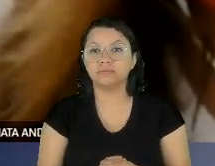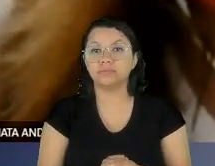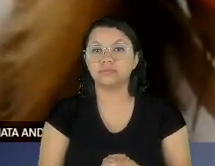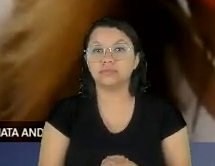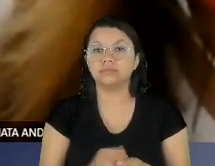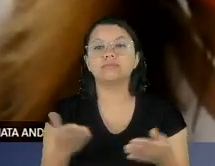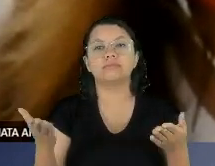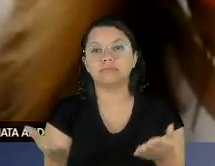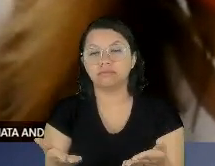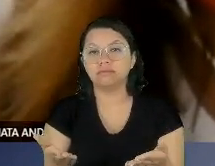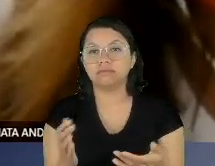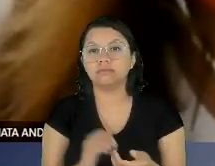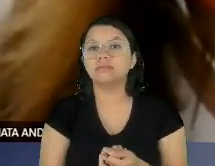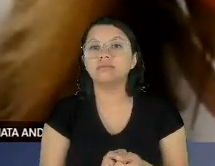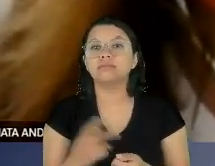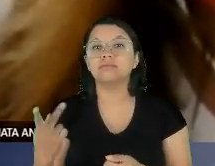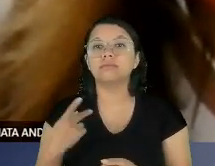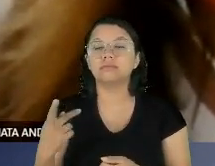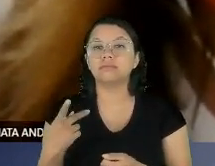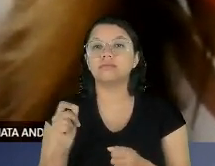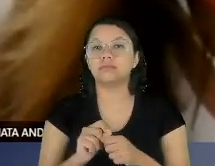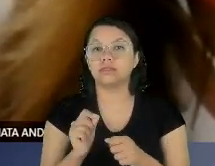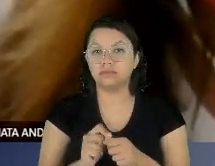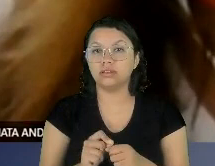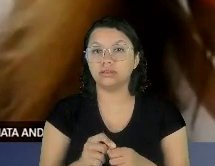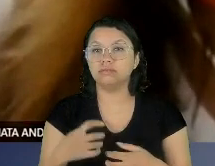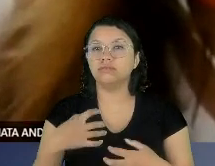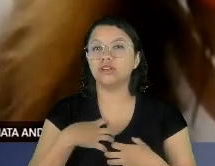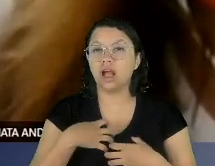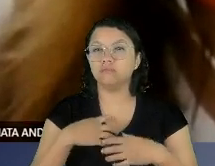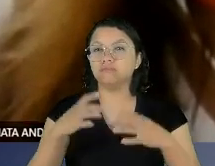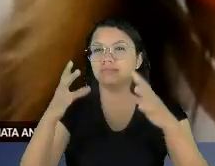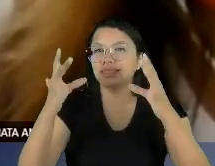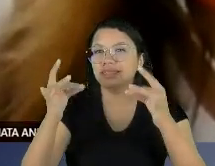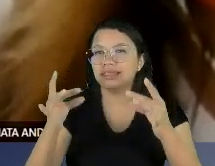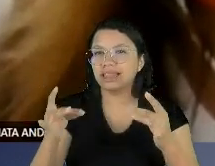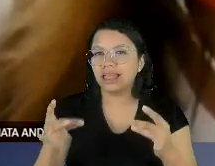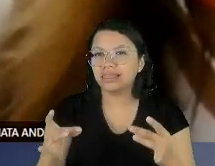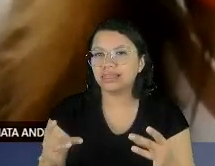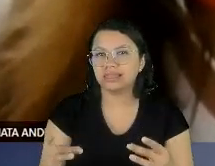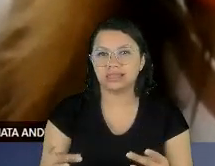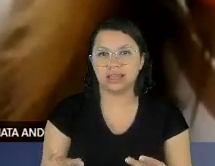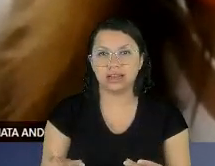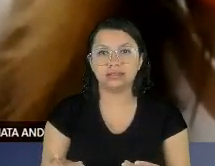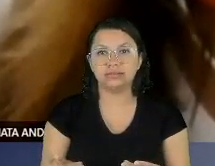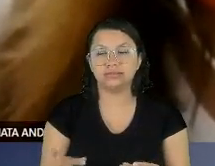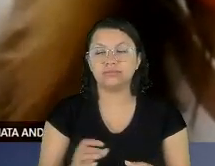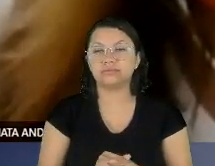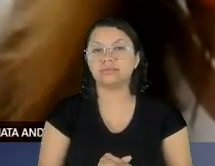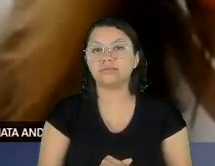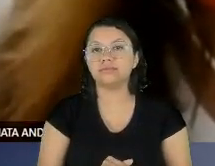sobre isso, e a gente vai fazer de uma forma detalhada,